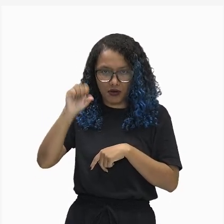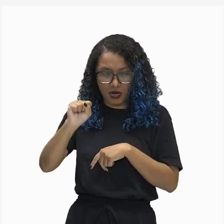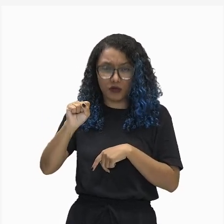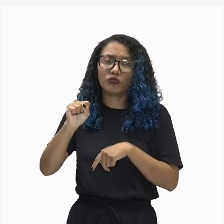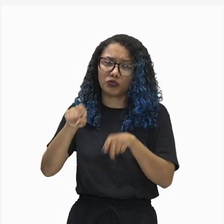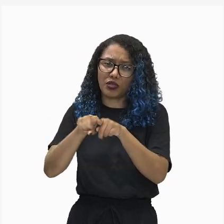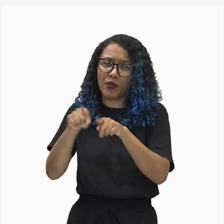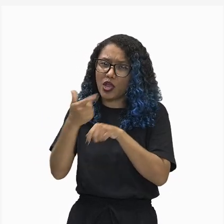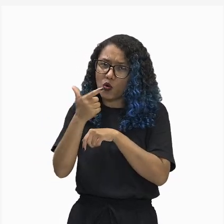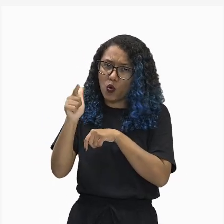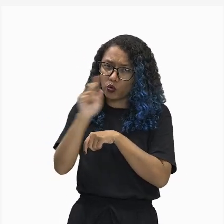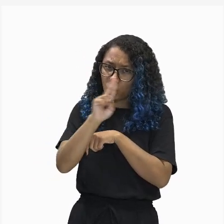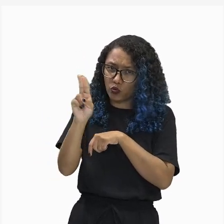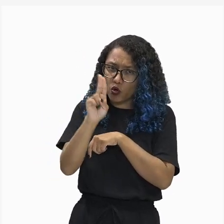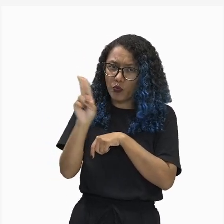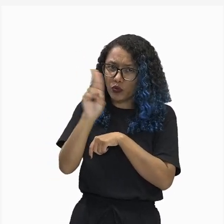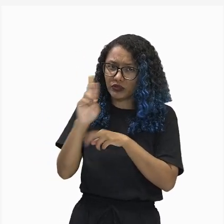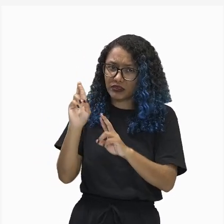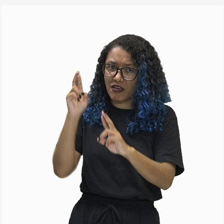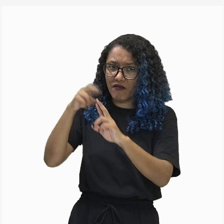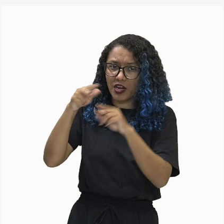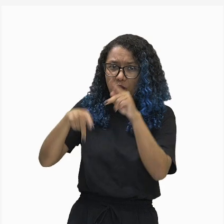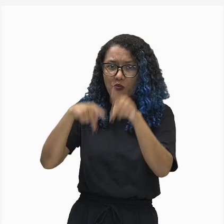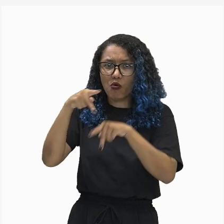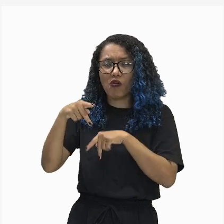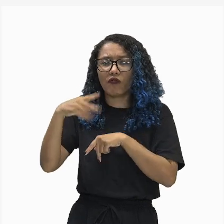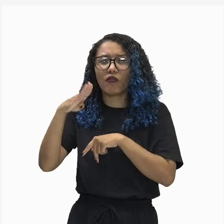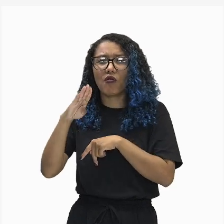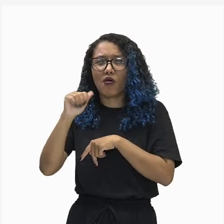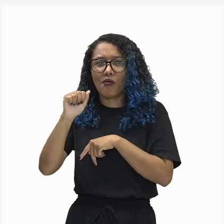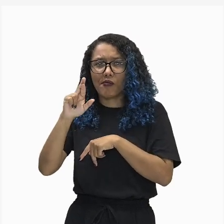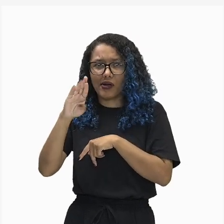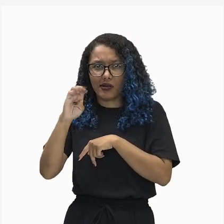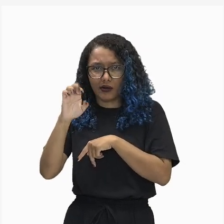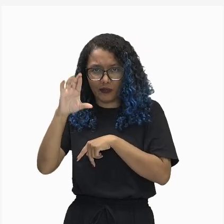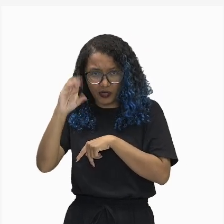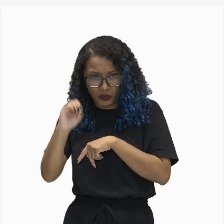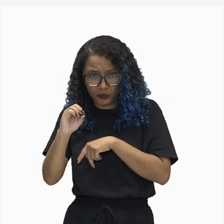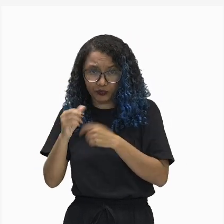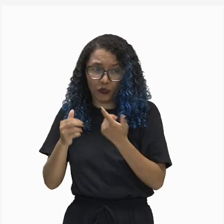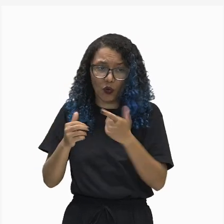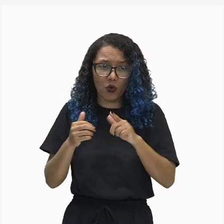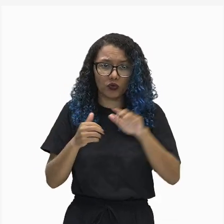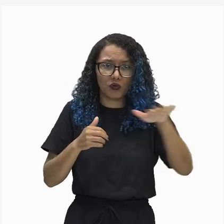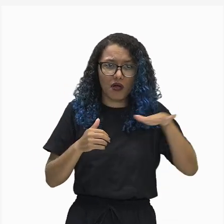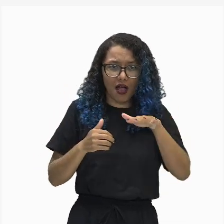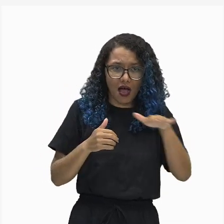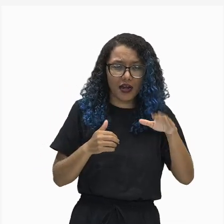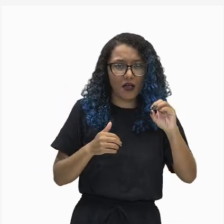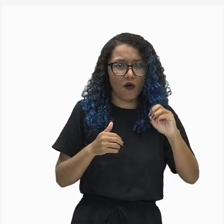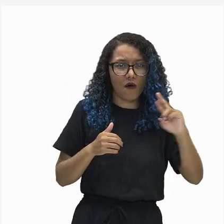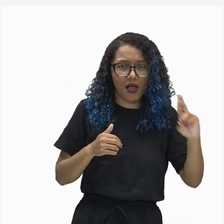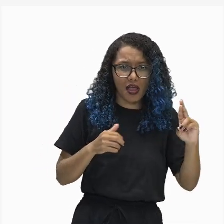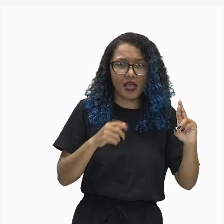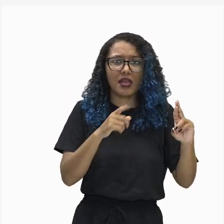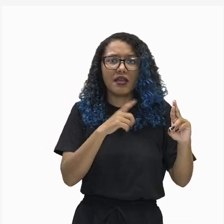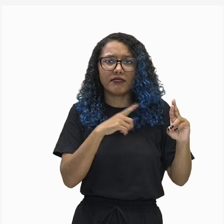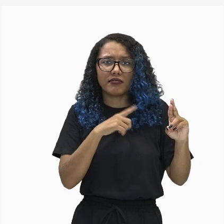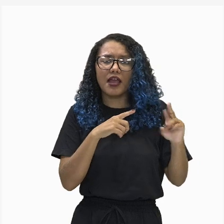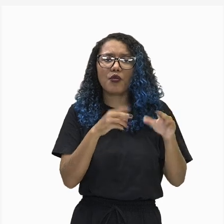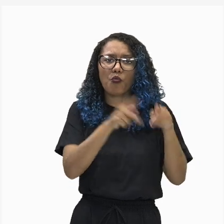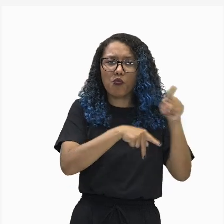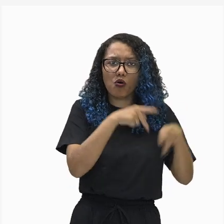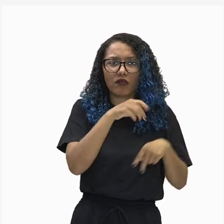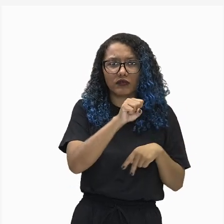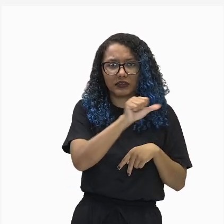povos bárbaros, tá? E no Oriente, nós temos aí os sassânidas, tá? Que era uma parte, então, ali do Império, inclusive